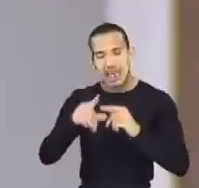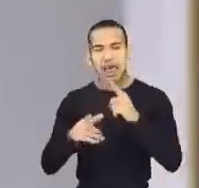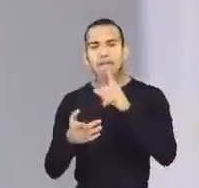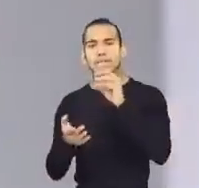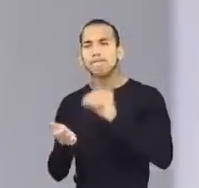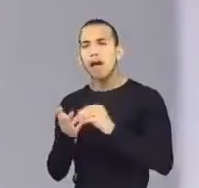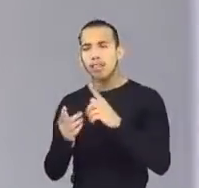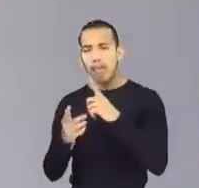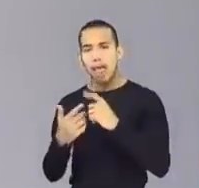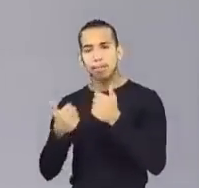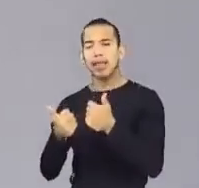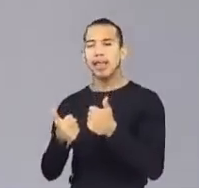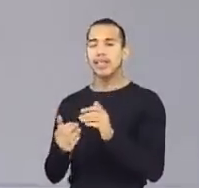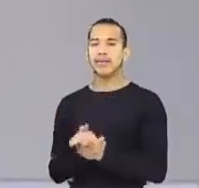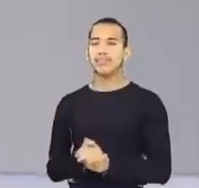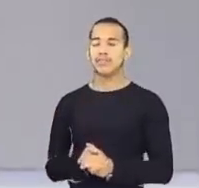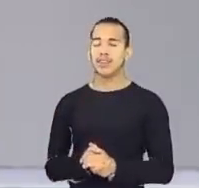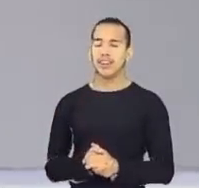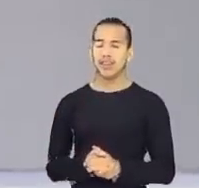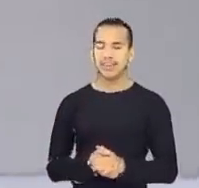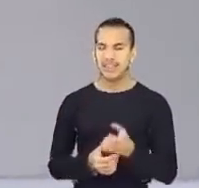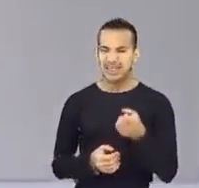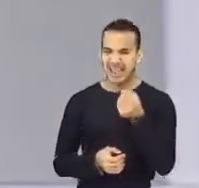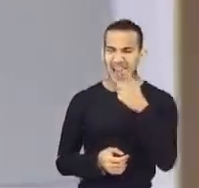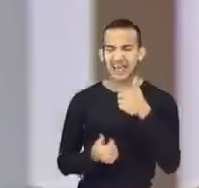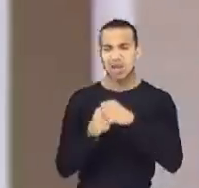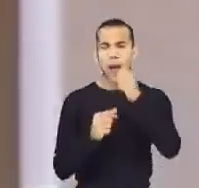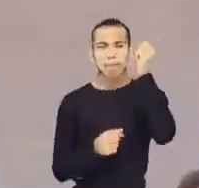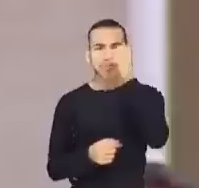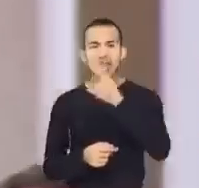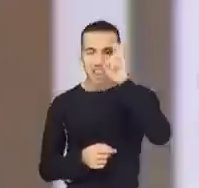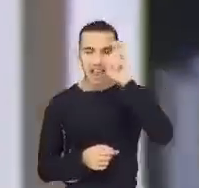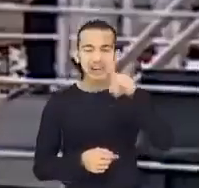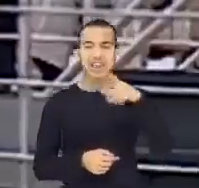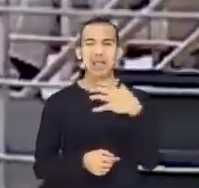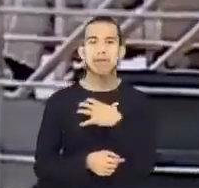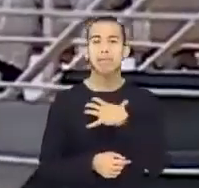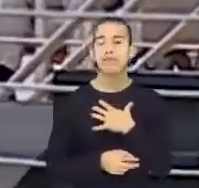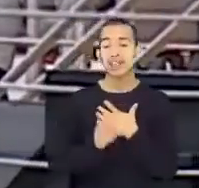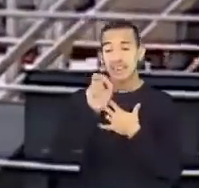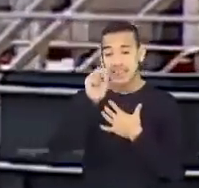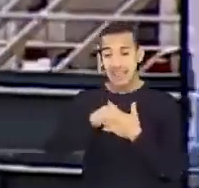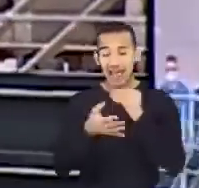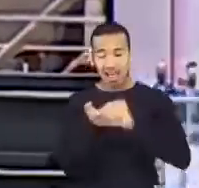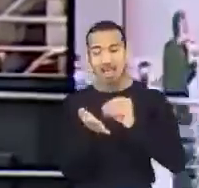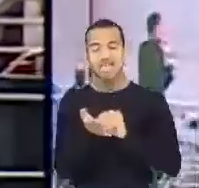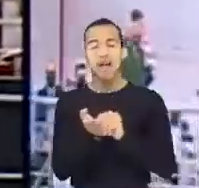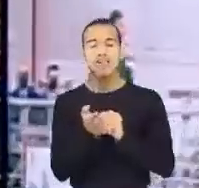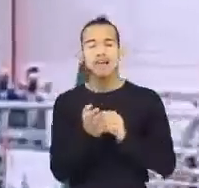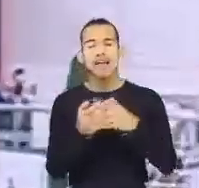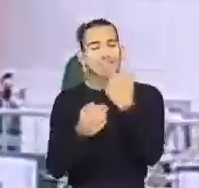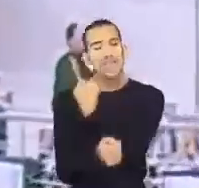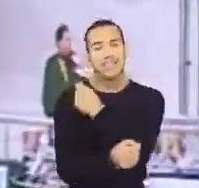a inteligência do povo brasileiro? Espera aí. Se falta vacina, ele é genocida, é